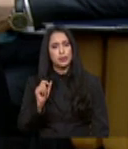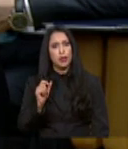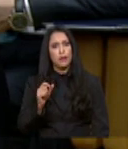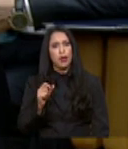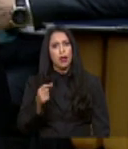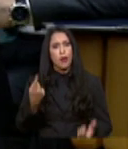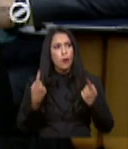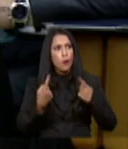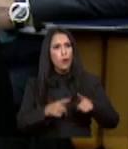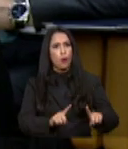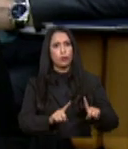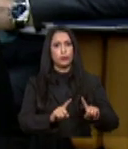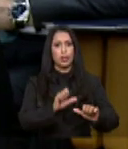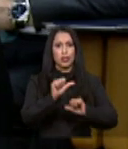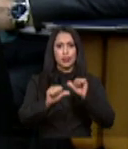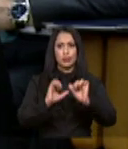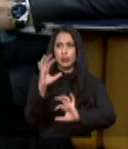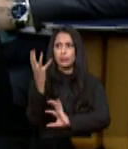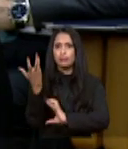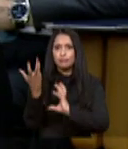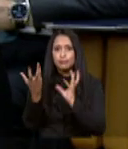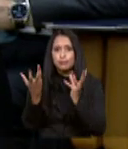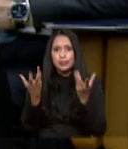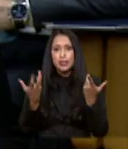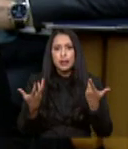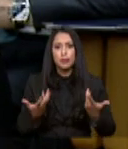às mudanças climáticas.